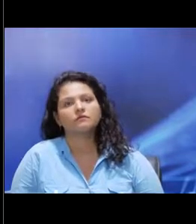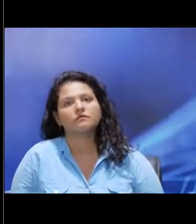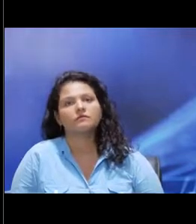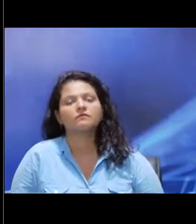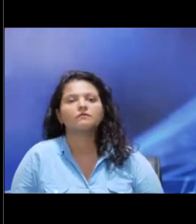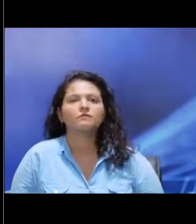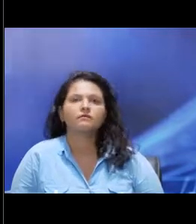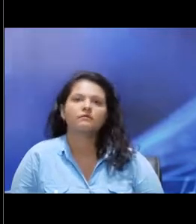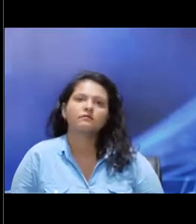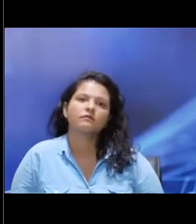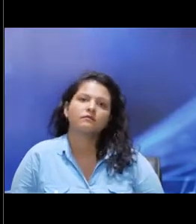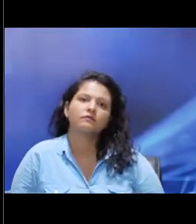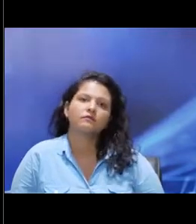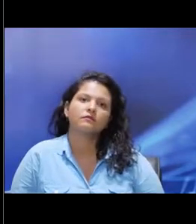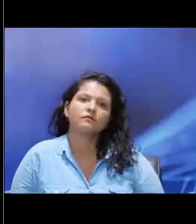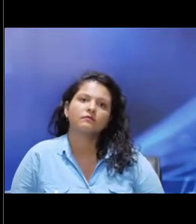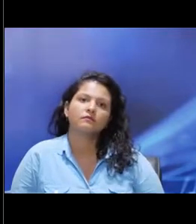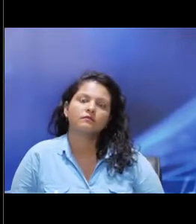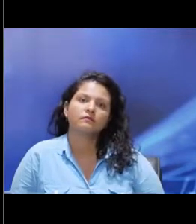Tá?